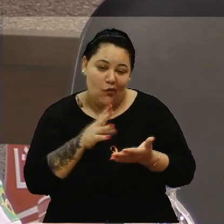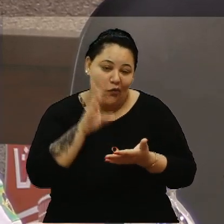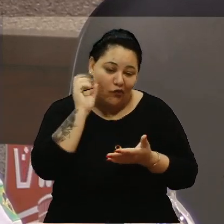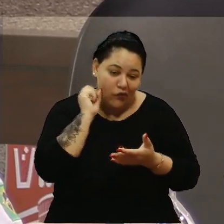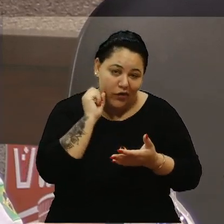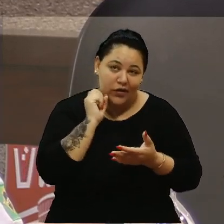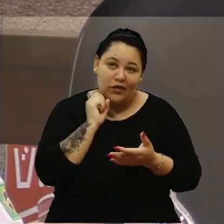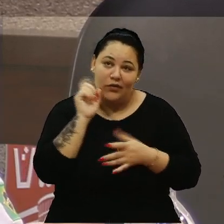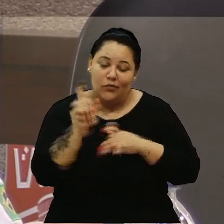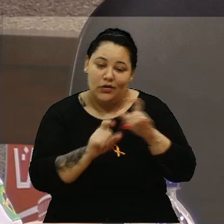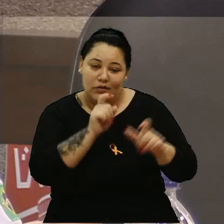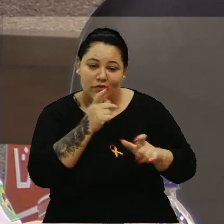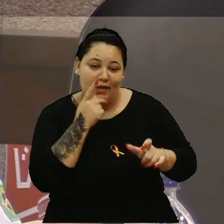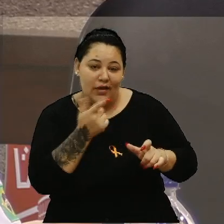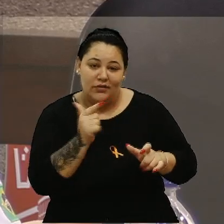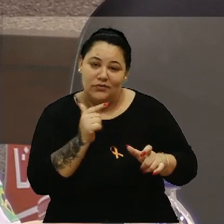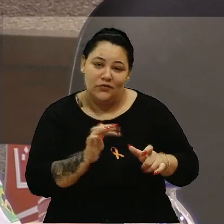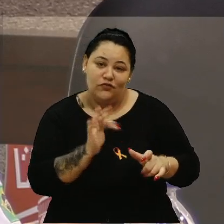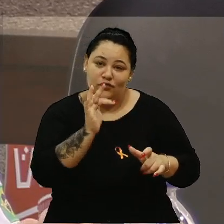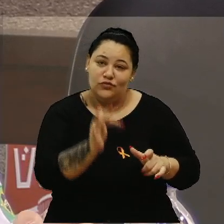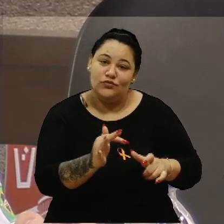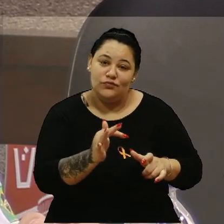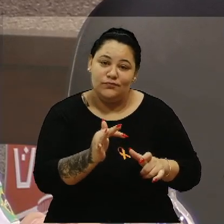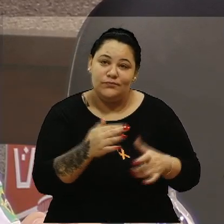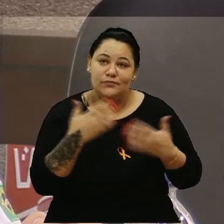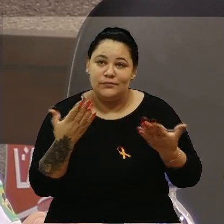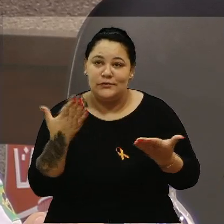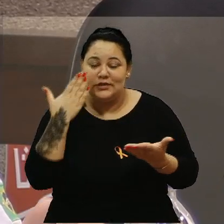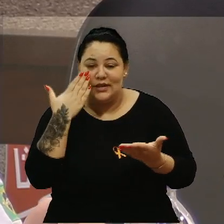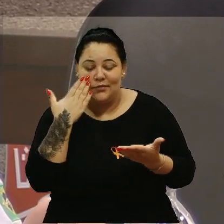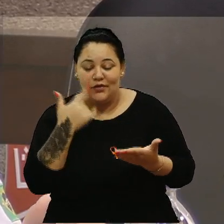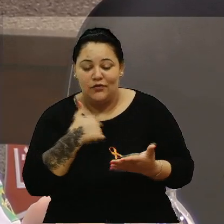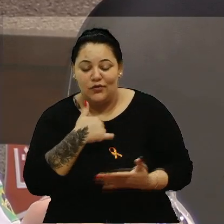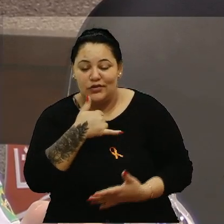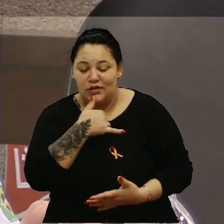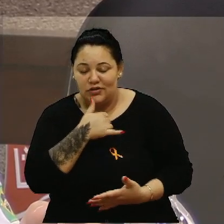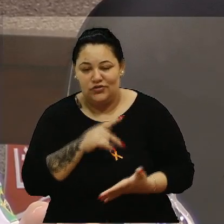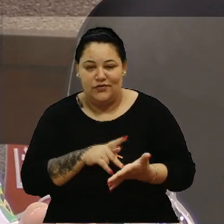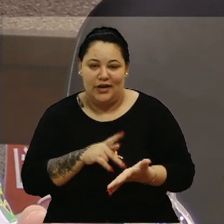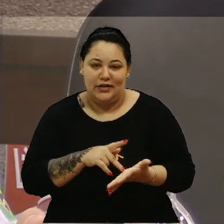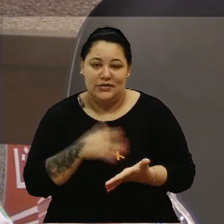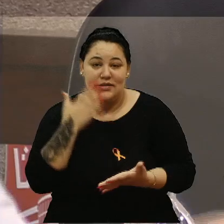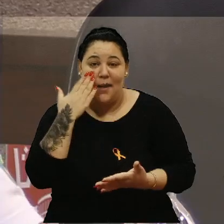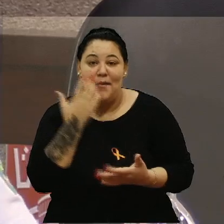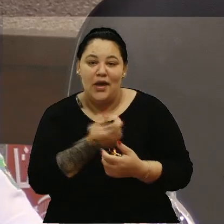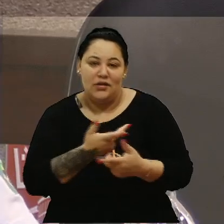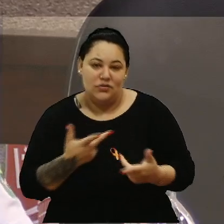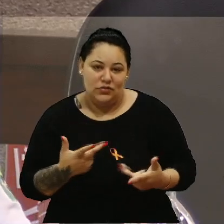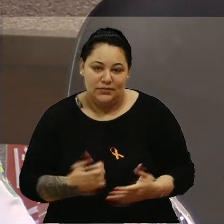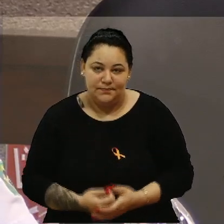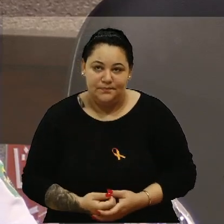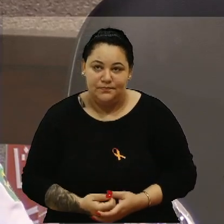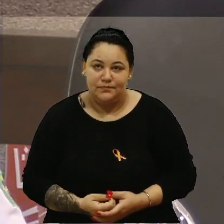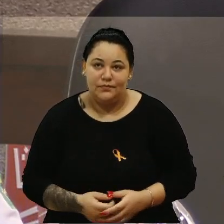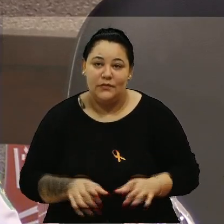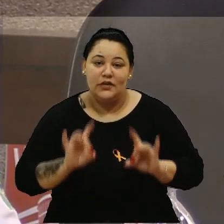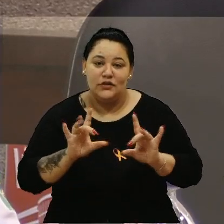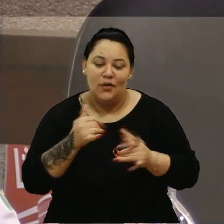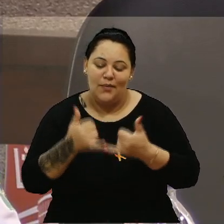sem futuro e tudo mais, e a gente fica bem chateado de saber disso. E só uma brincadeira